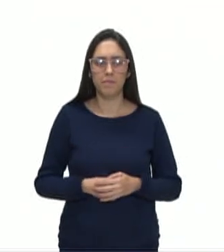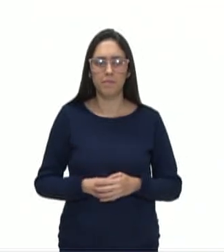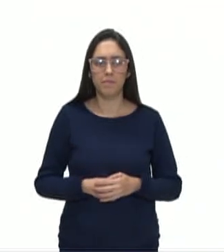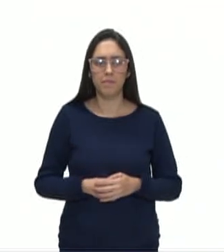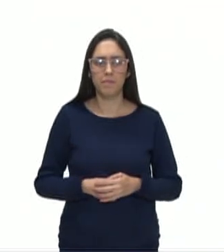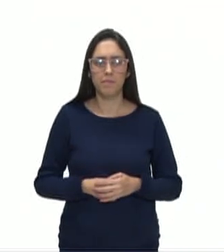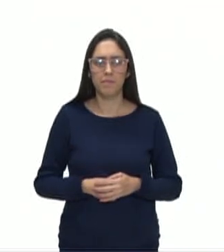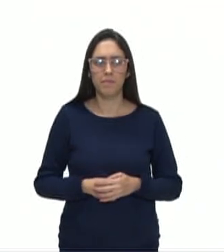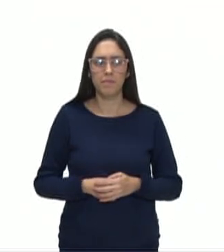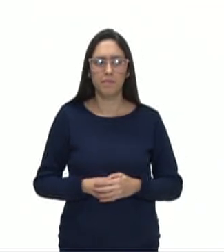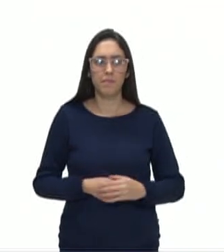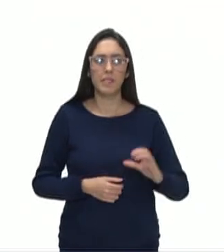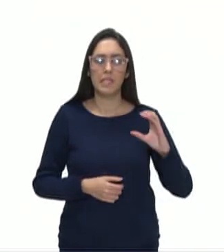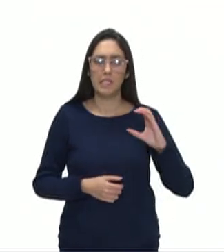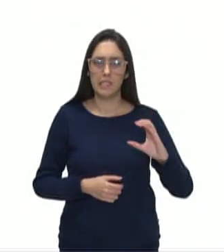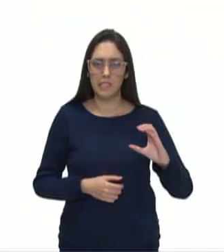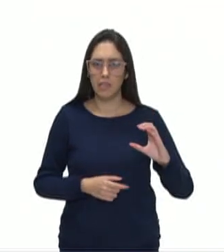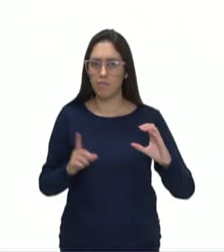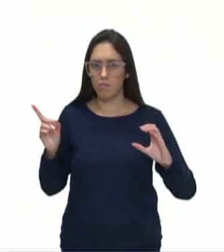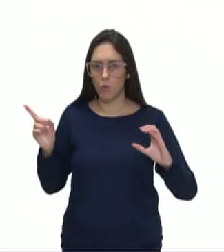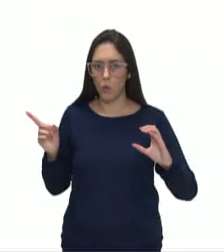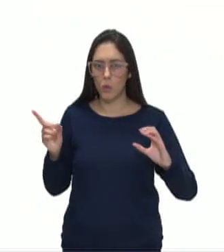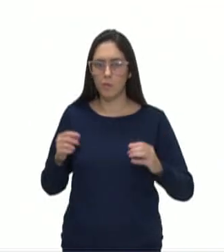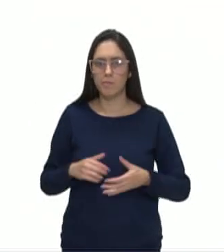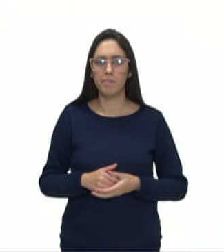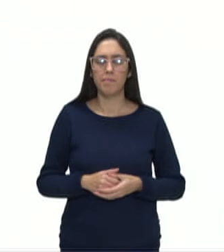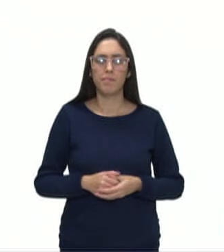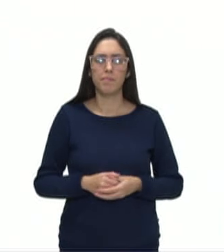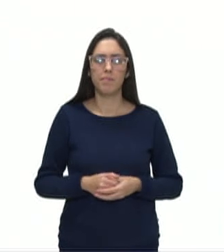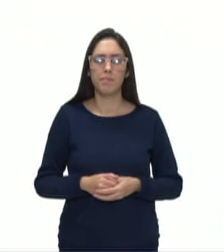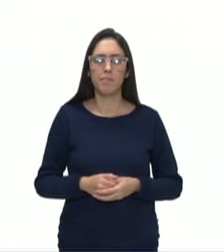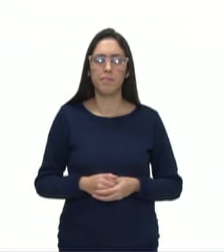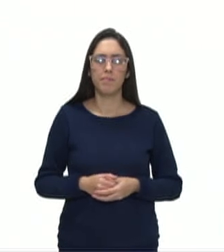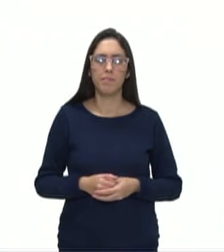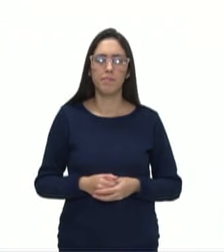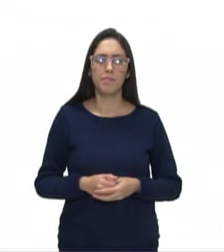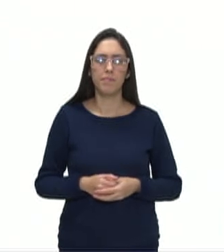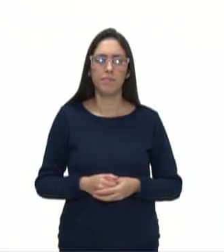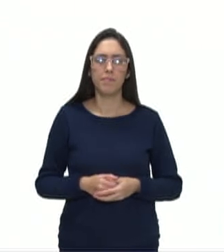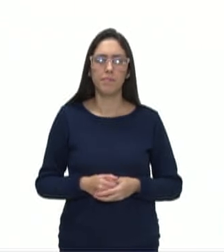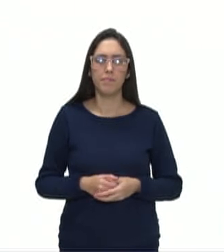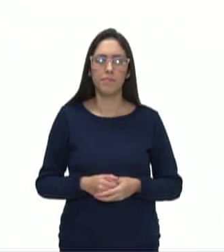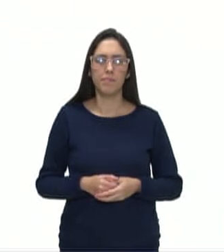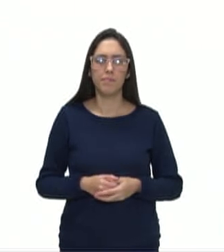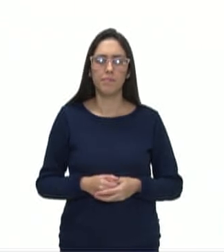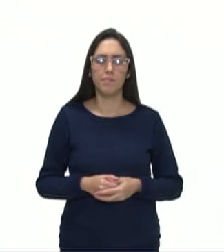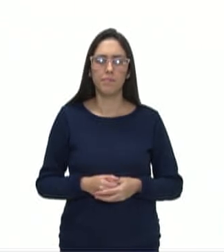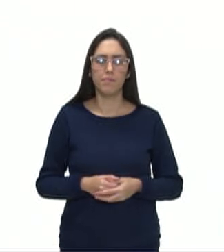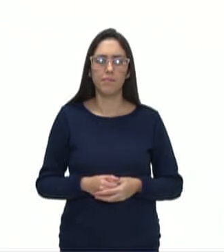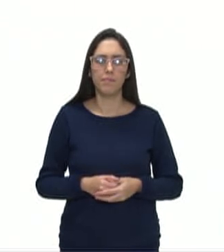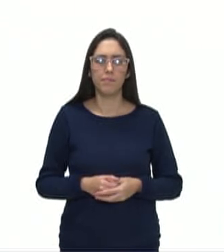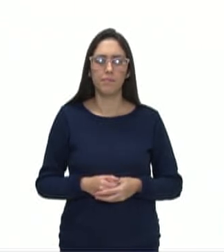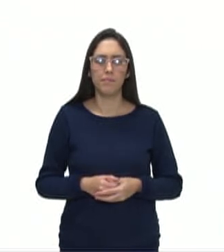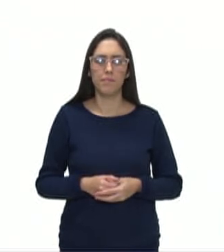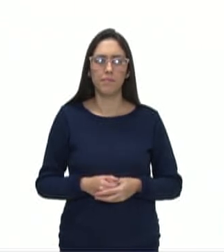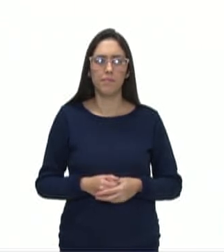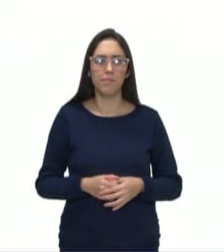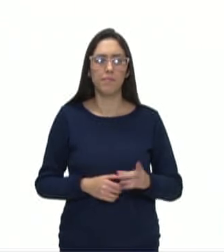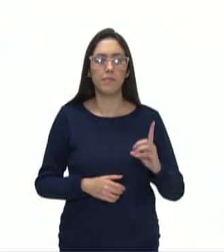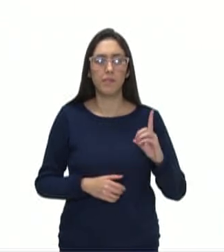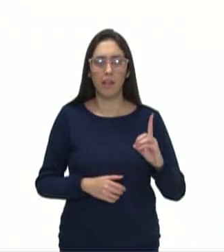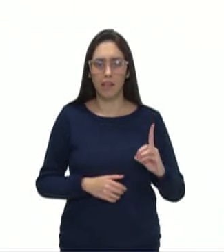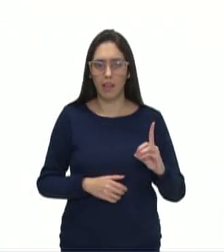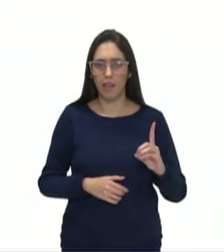espaço. Encontré en la frutera los 2 manzanas y, espaço, limón.